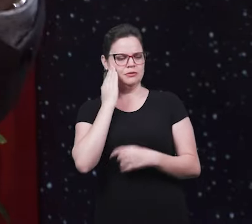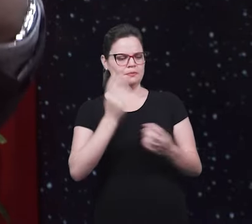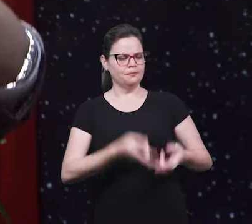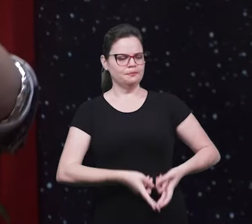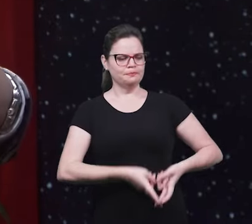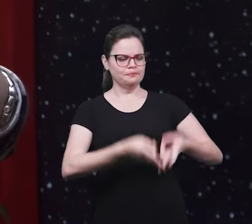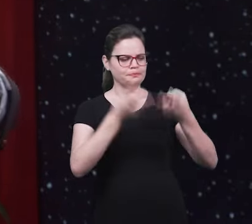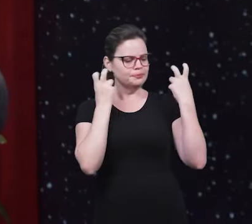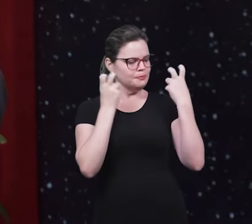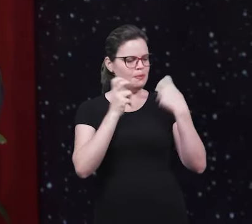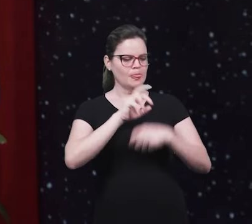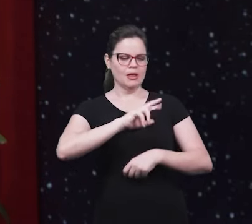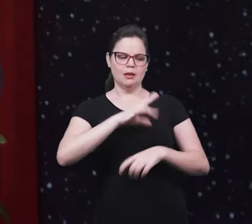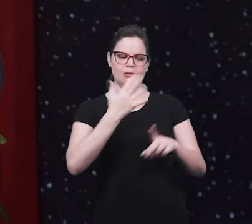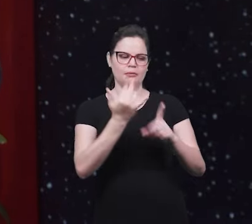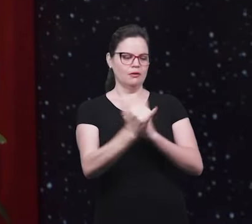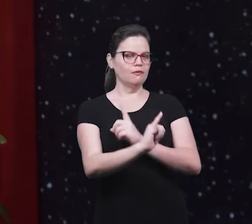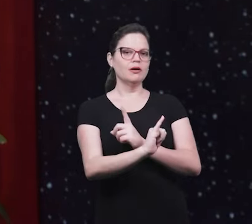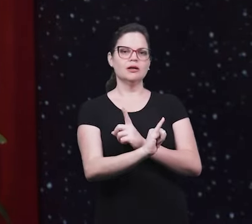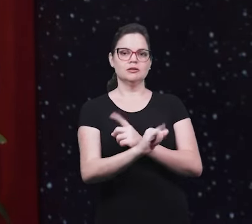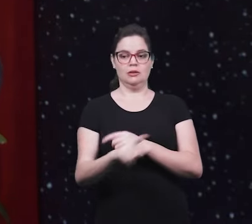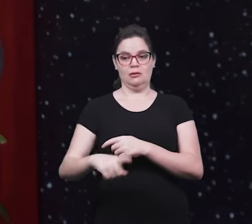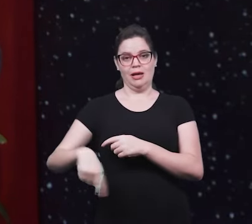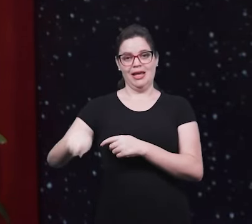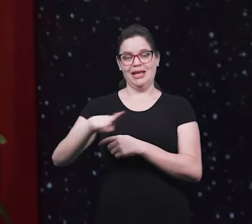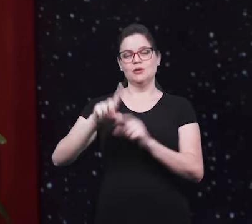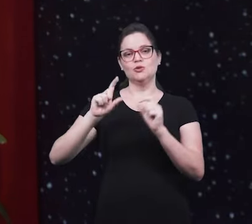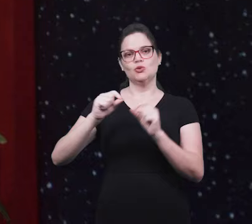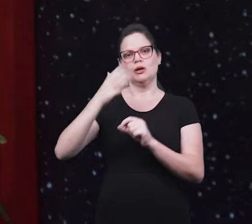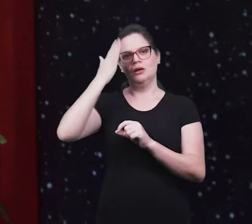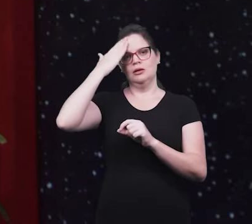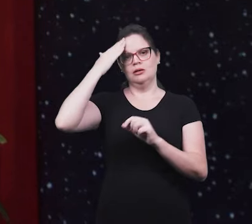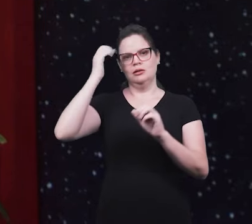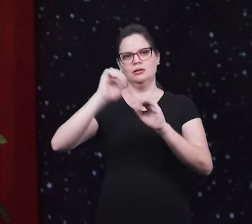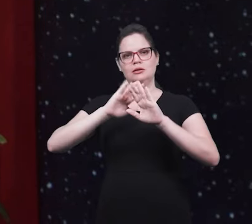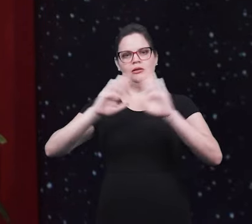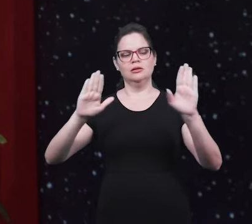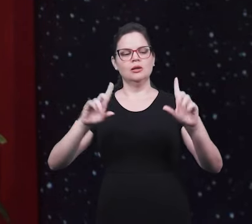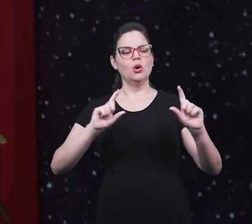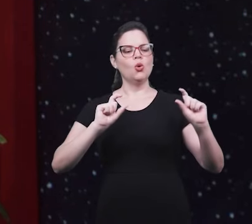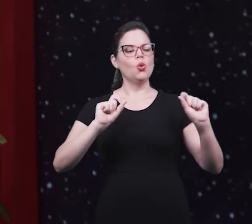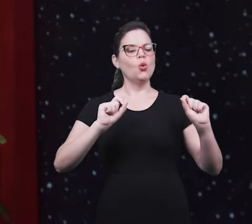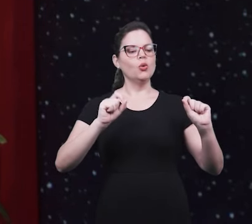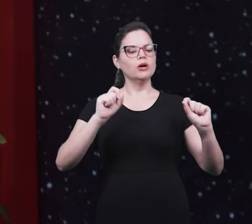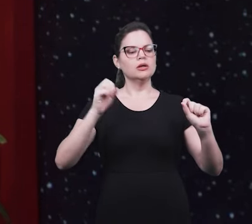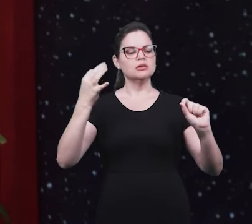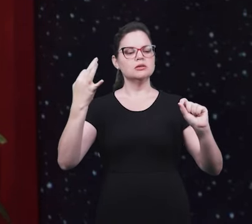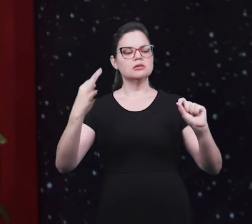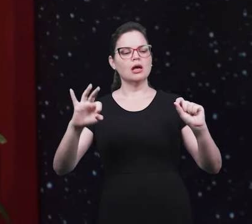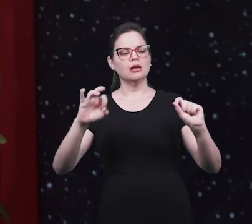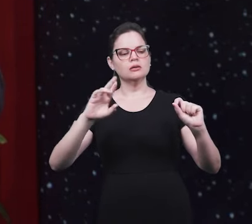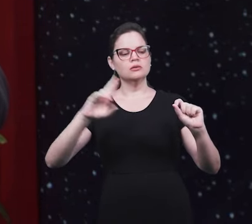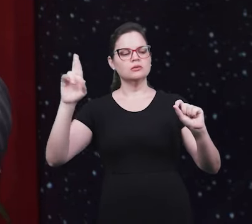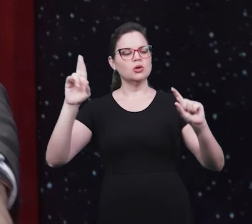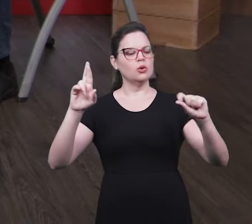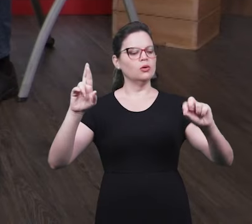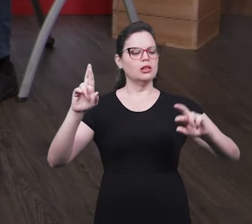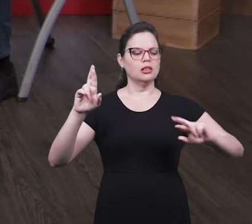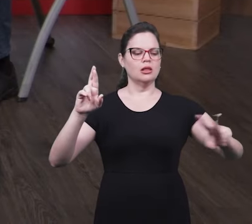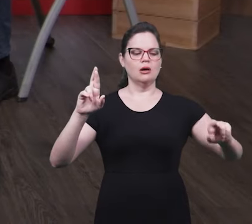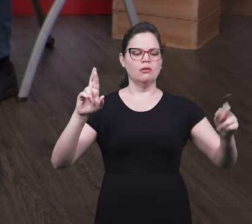que vem de Deus. Então essa igreja teve discernimento em saber o que era do Senhor e o que não